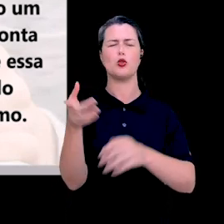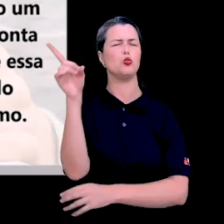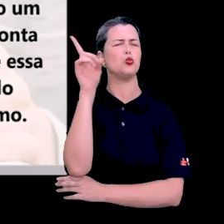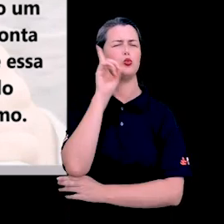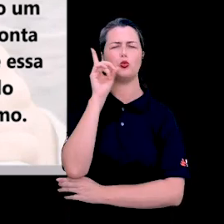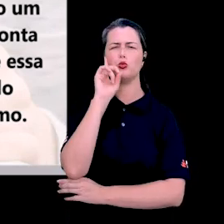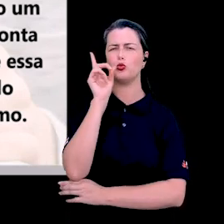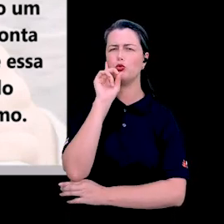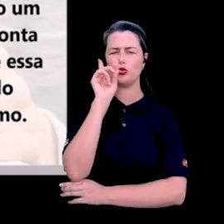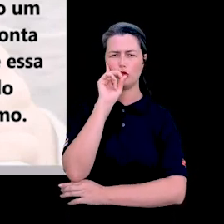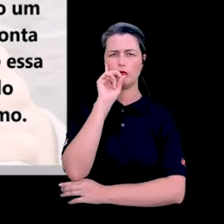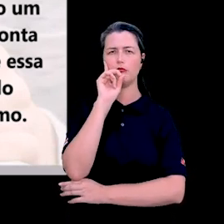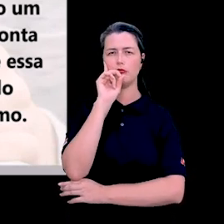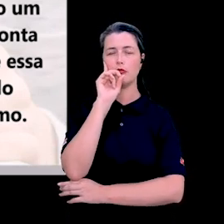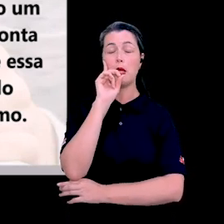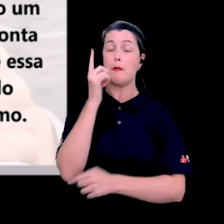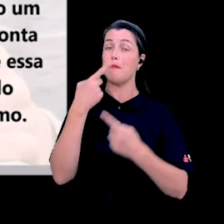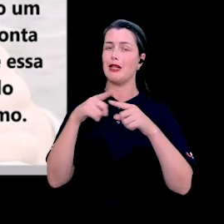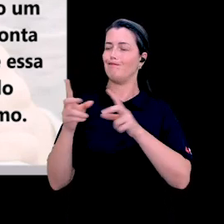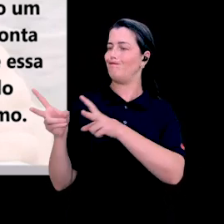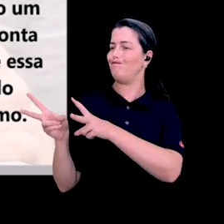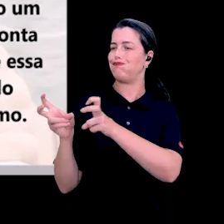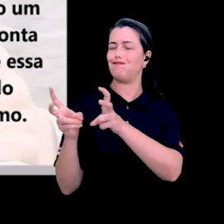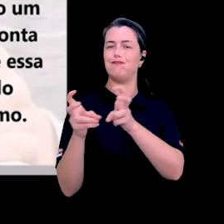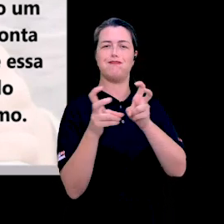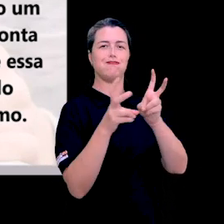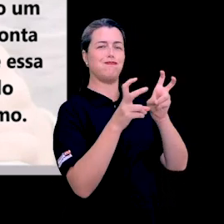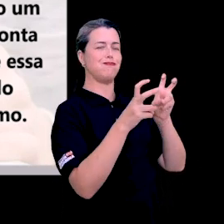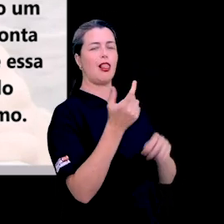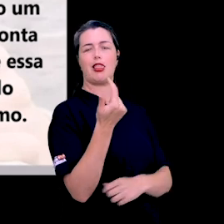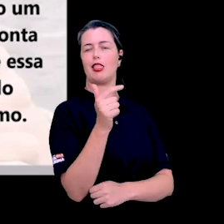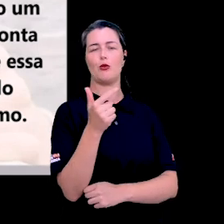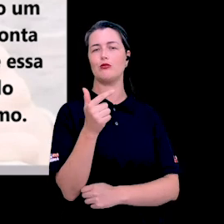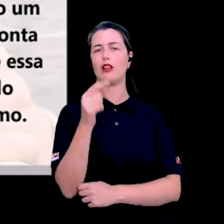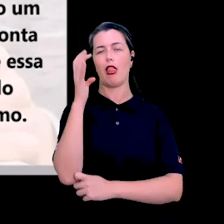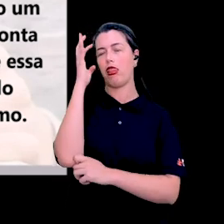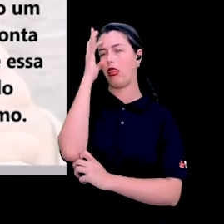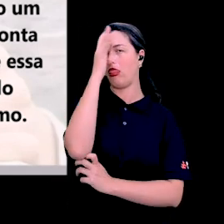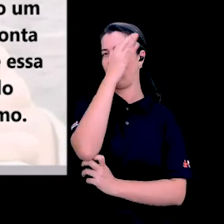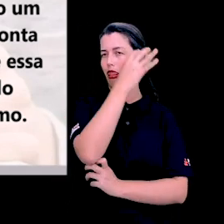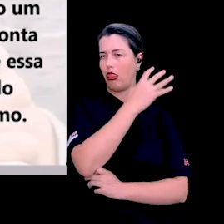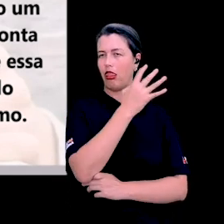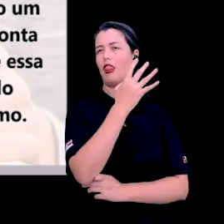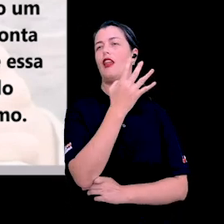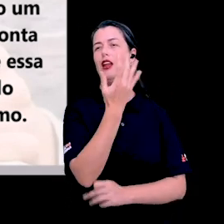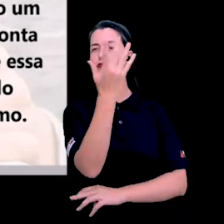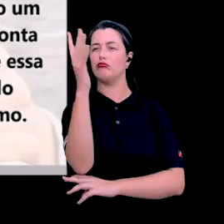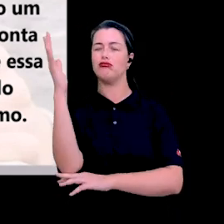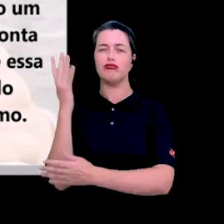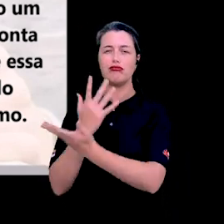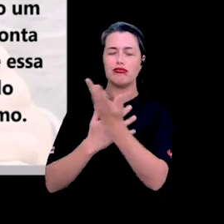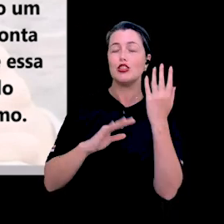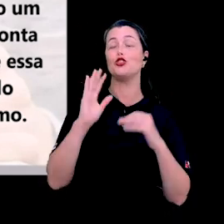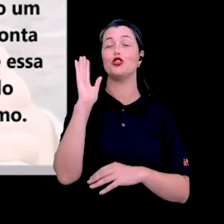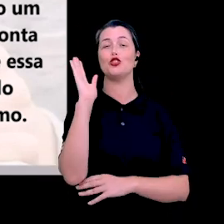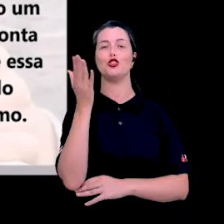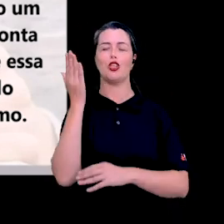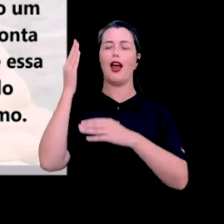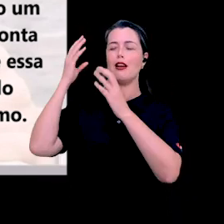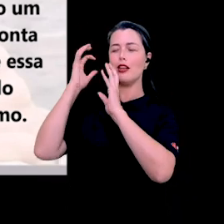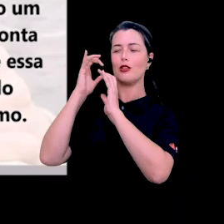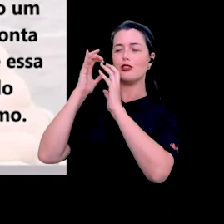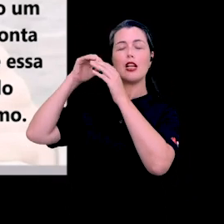carro diariamente sem se darem conta do que viram pelo caminho, pelo fato de que essa atividade já